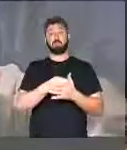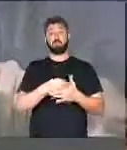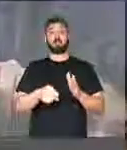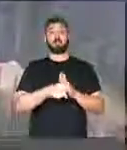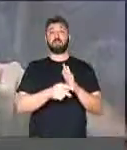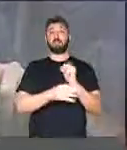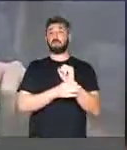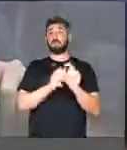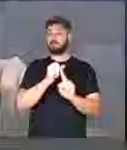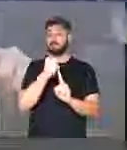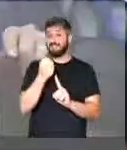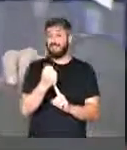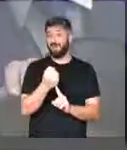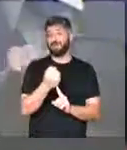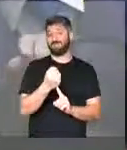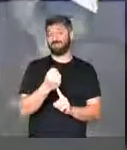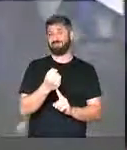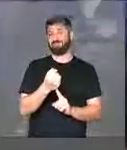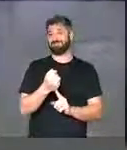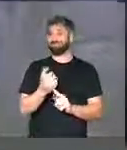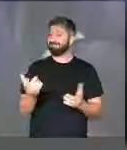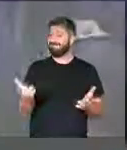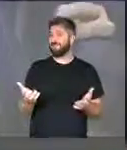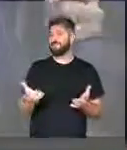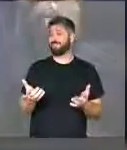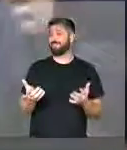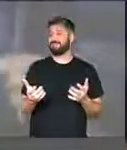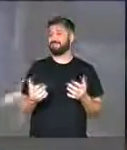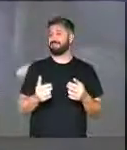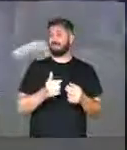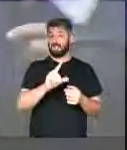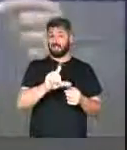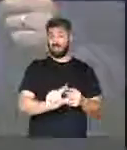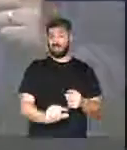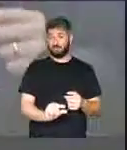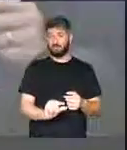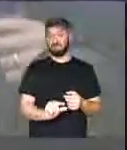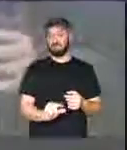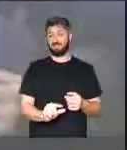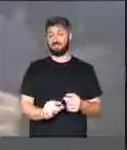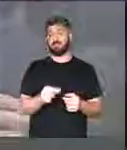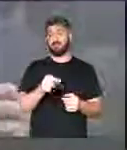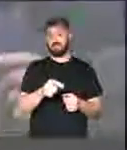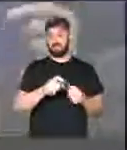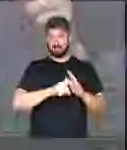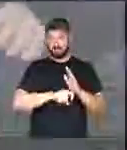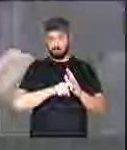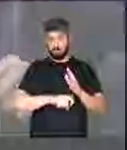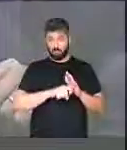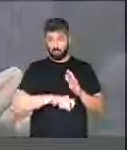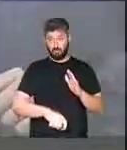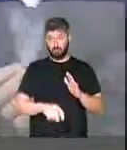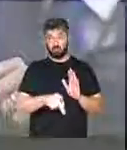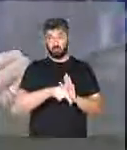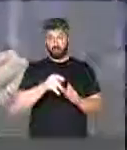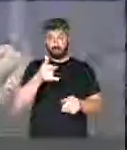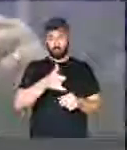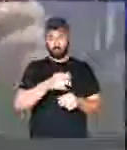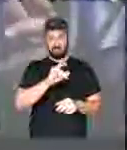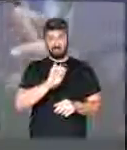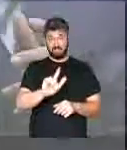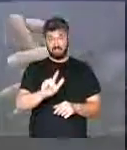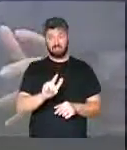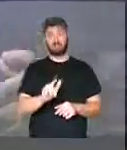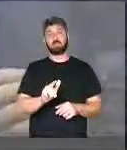para a Seguridade Social, portanto, nós estamos, ao reduzir esse tributo do óleo diesel, o